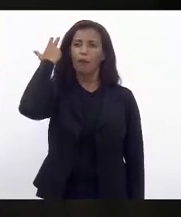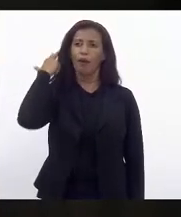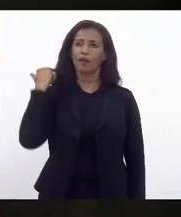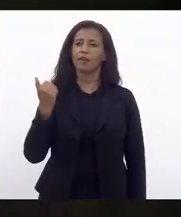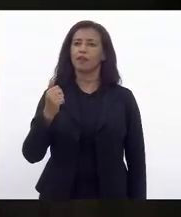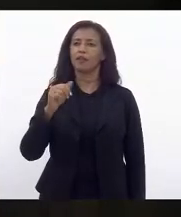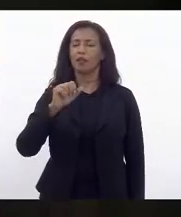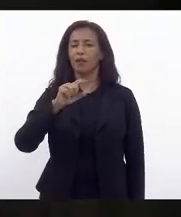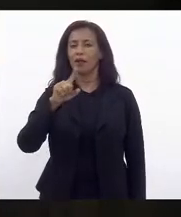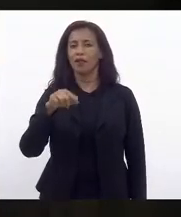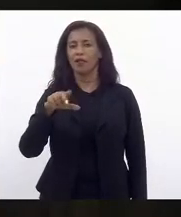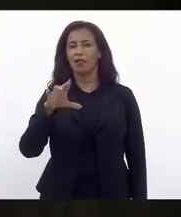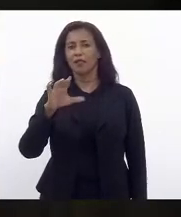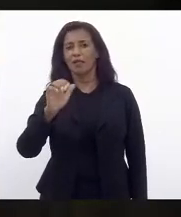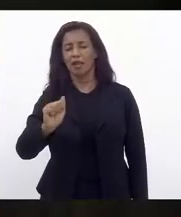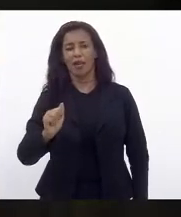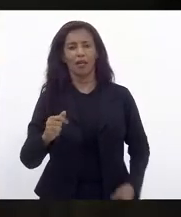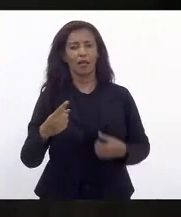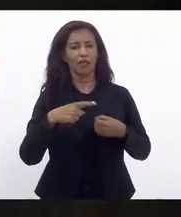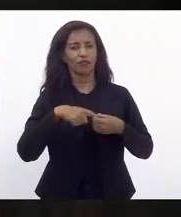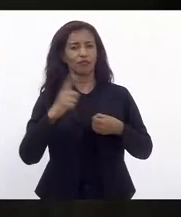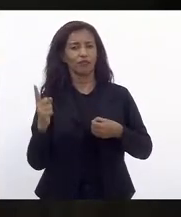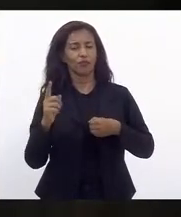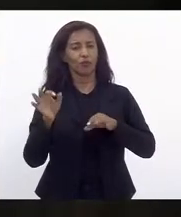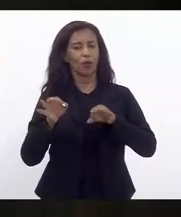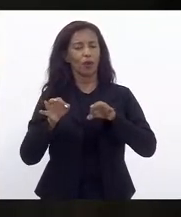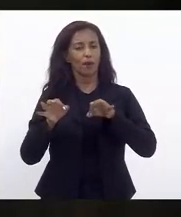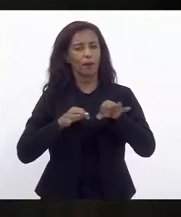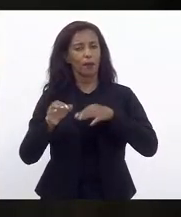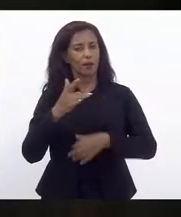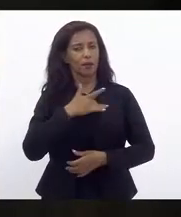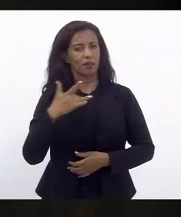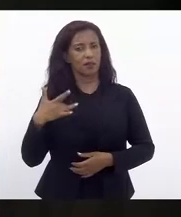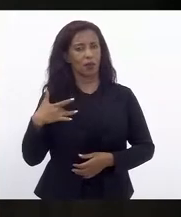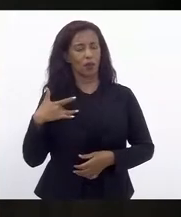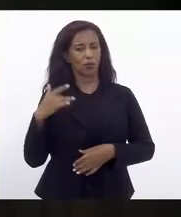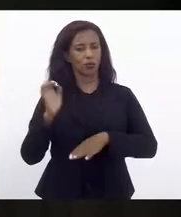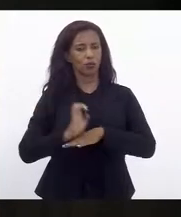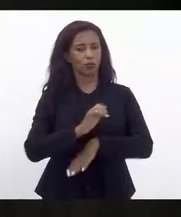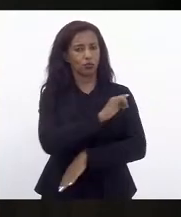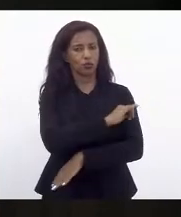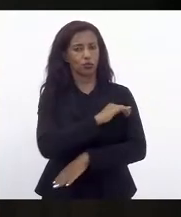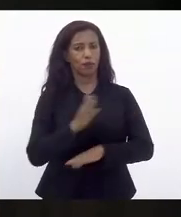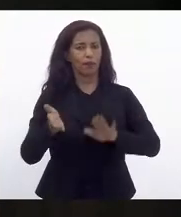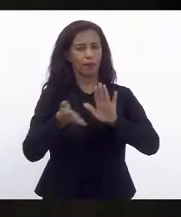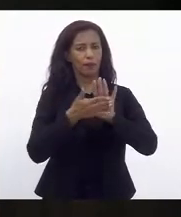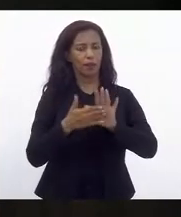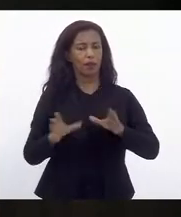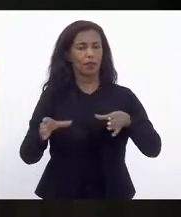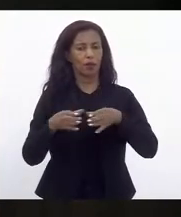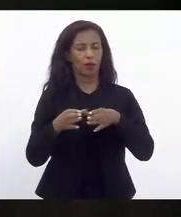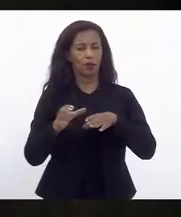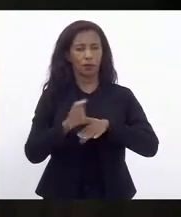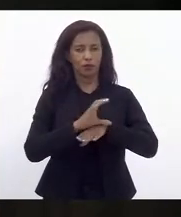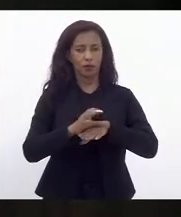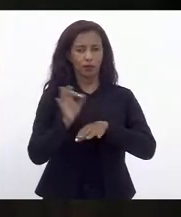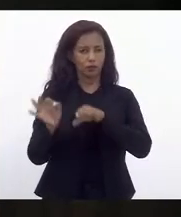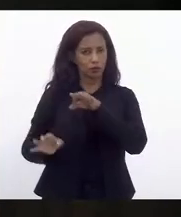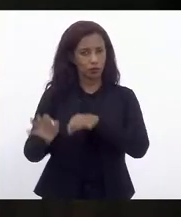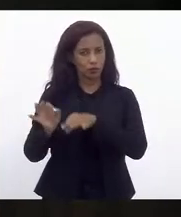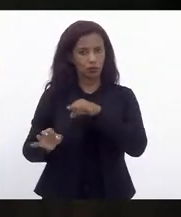Zaca. Institui o plano de saúde aos servidores do Estado do Rio de Janeiro e dá outras providências, dependendo de pareceres das comissões de Constituição e